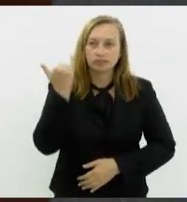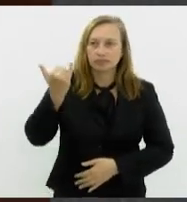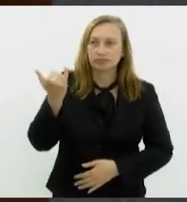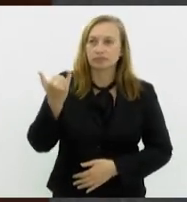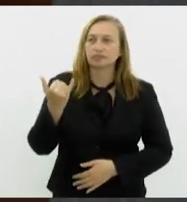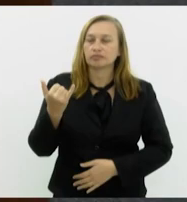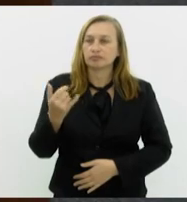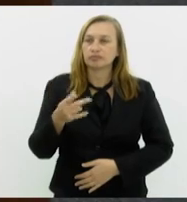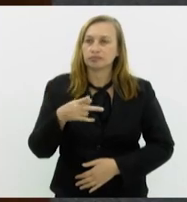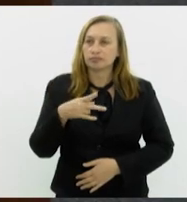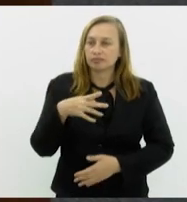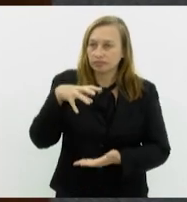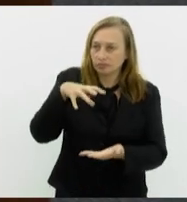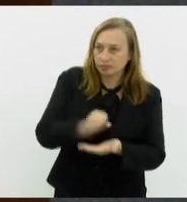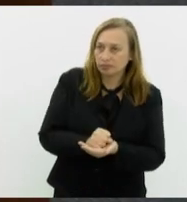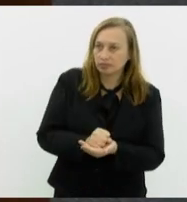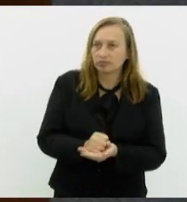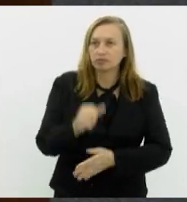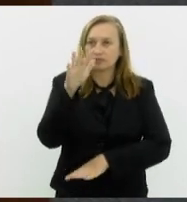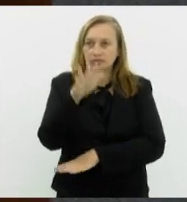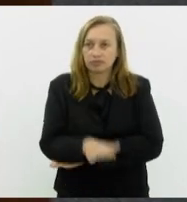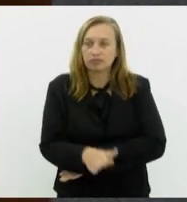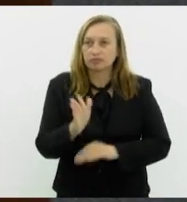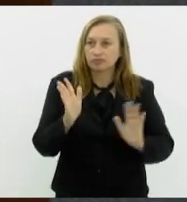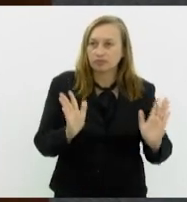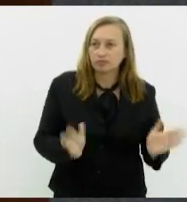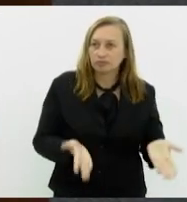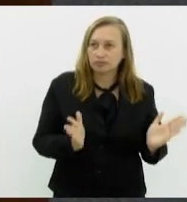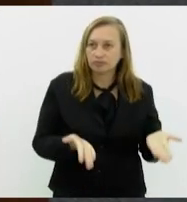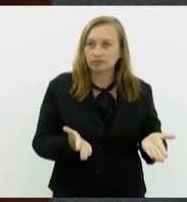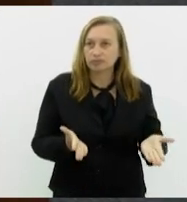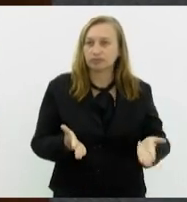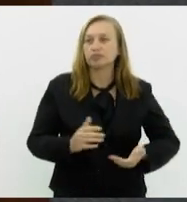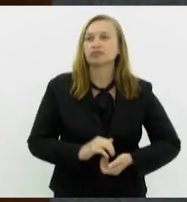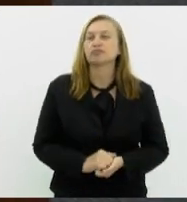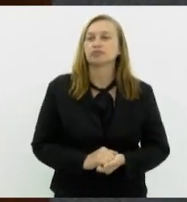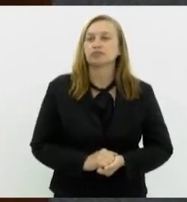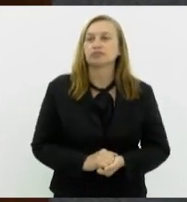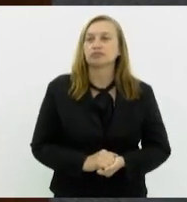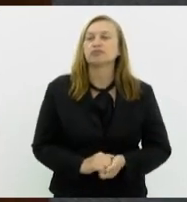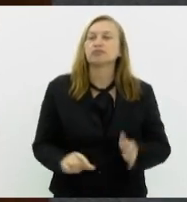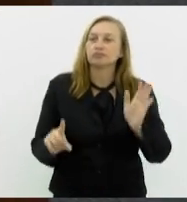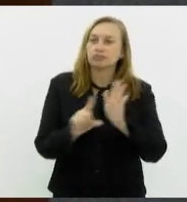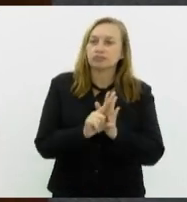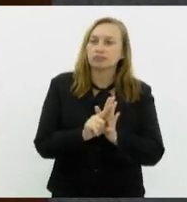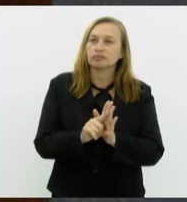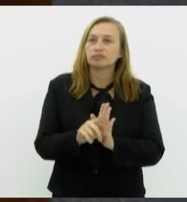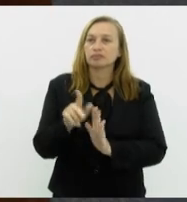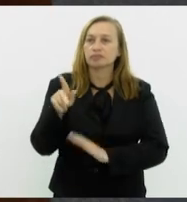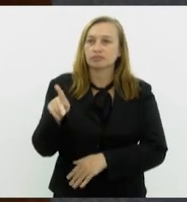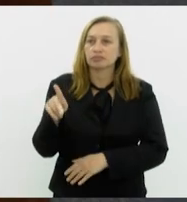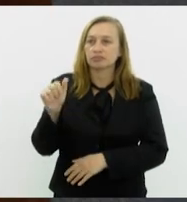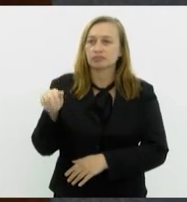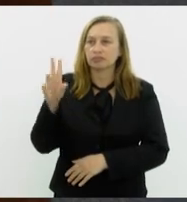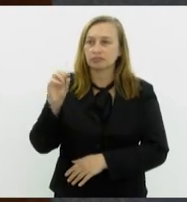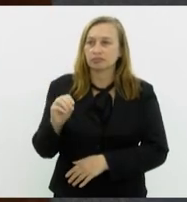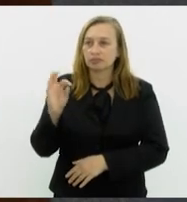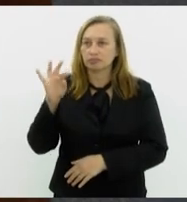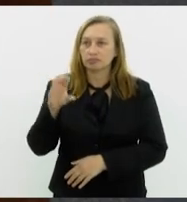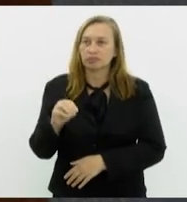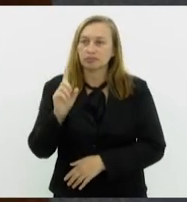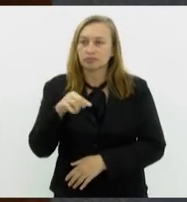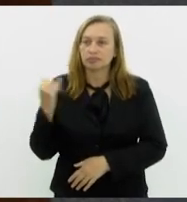fazer esse registro aqui na tarde de hoje, de que esse fomento da Lei Paulo Gustavo tem sido